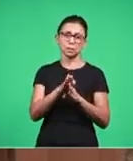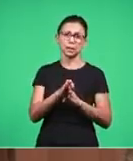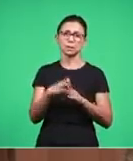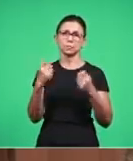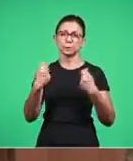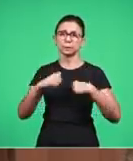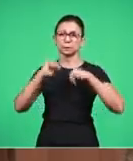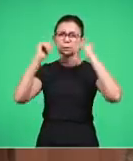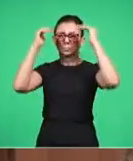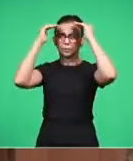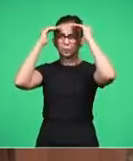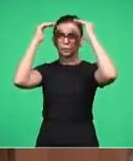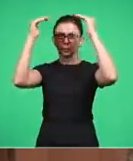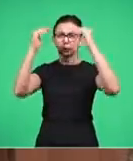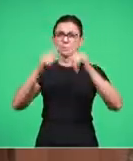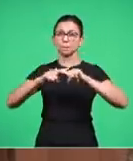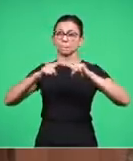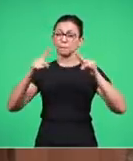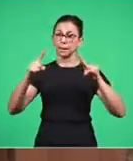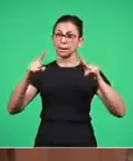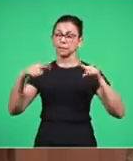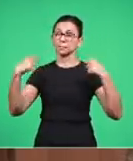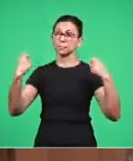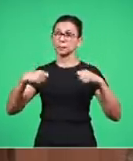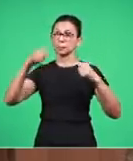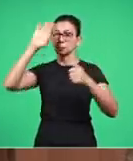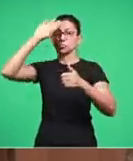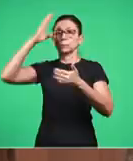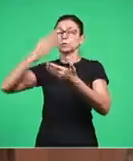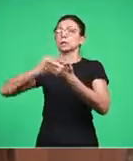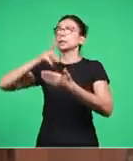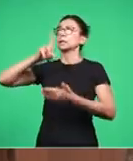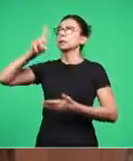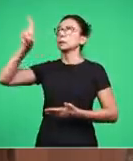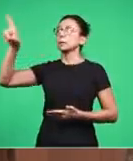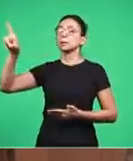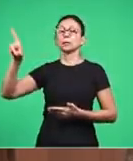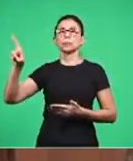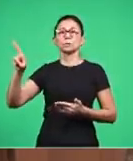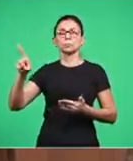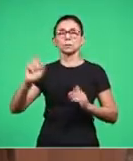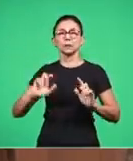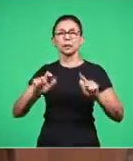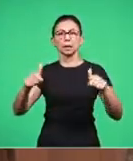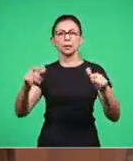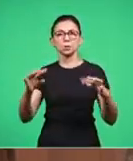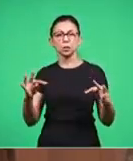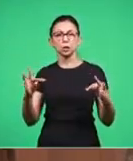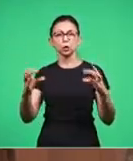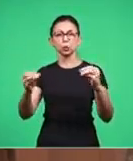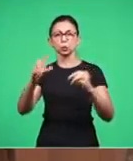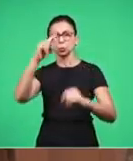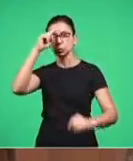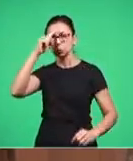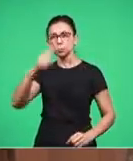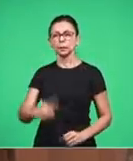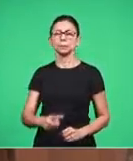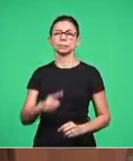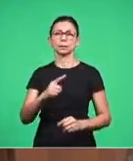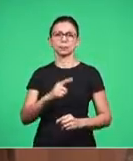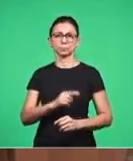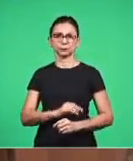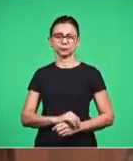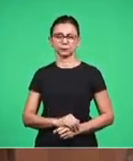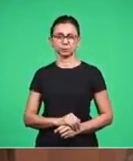Deus que fez todas as coisas, o Deus que tem o governo de tudo. E Davi, ele pôde, nessa sua oração,